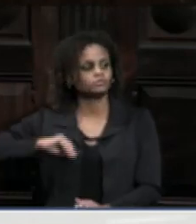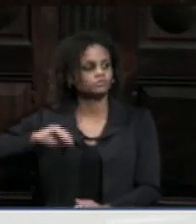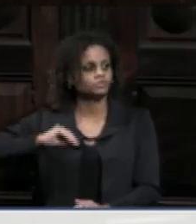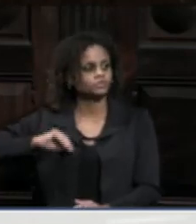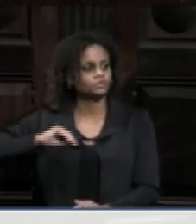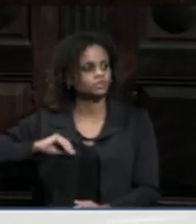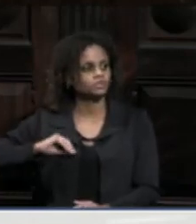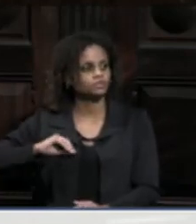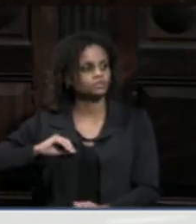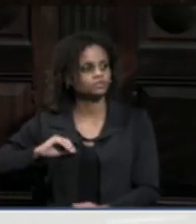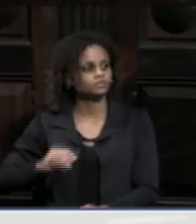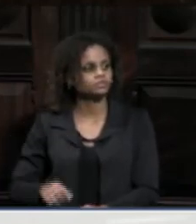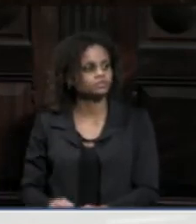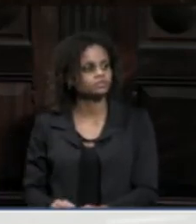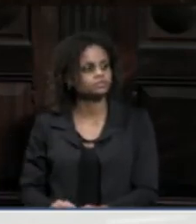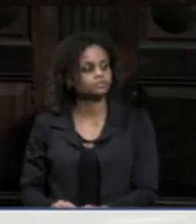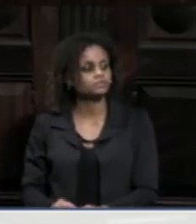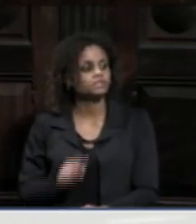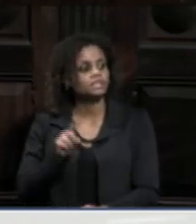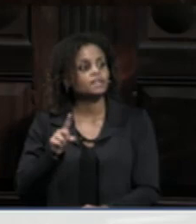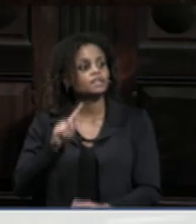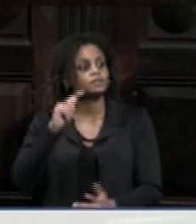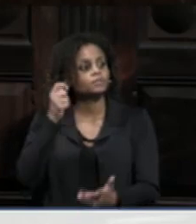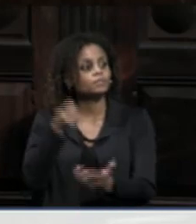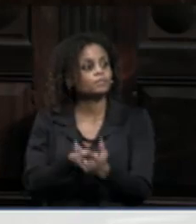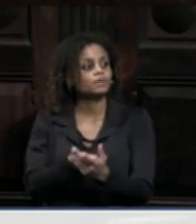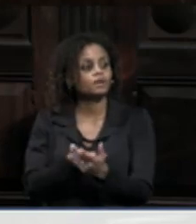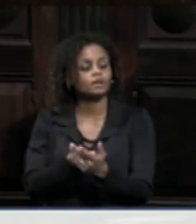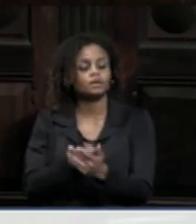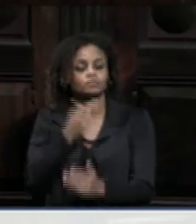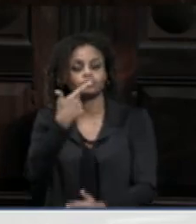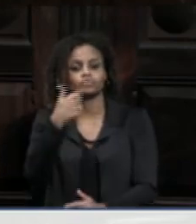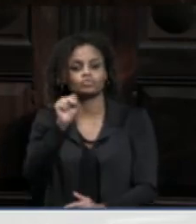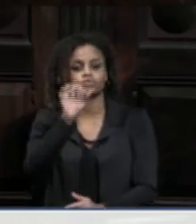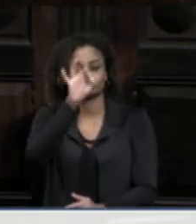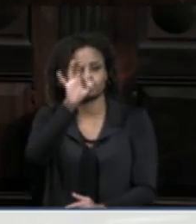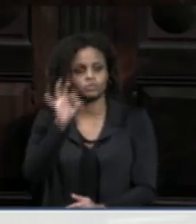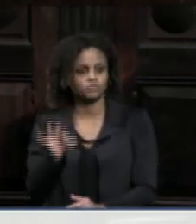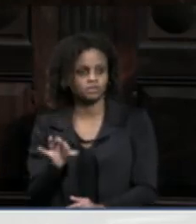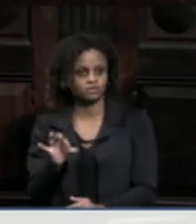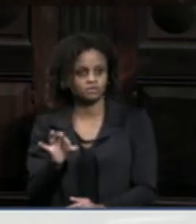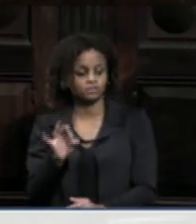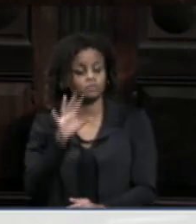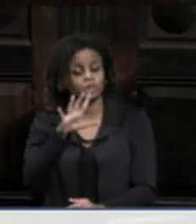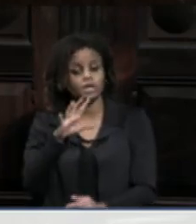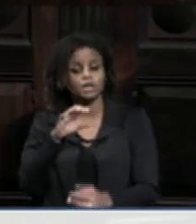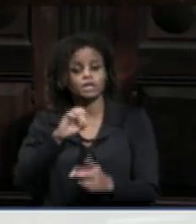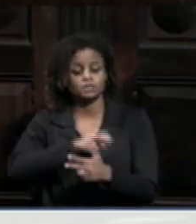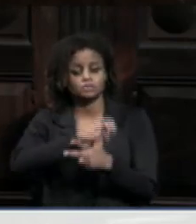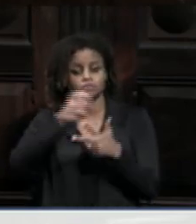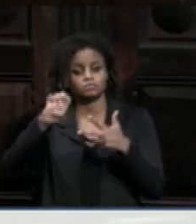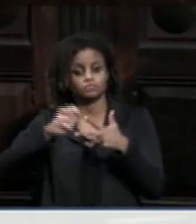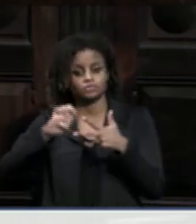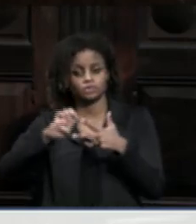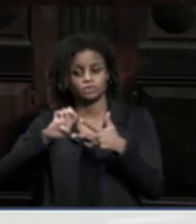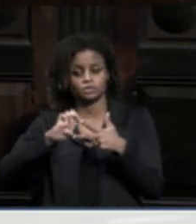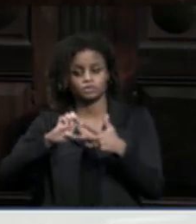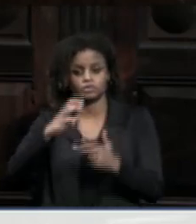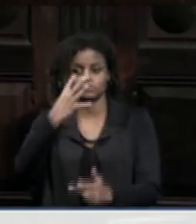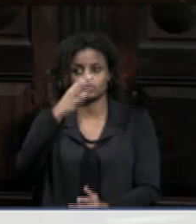pagariam uma alíquota patronal de 24, de 28, e o Executivo de